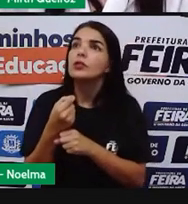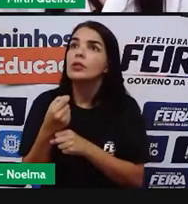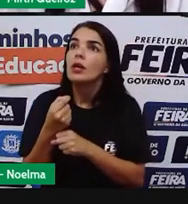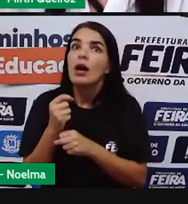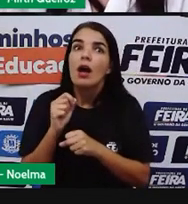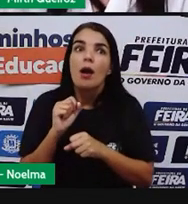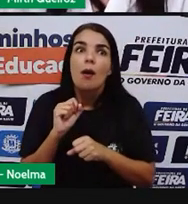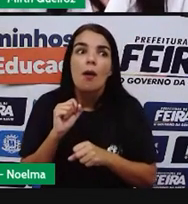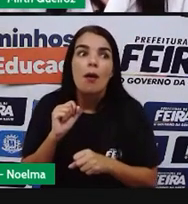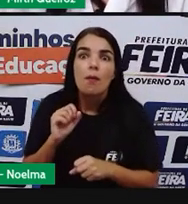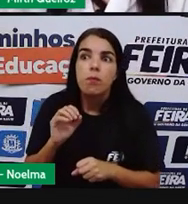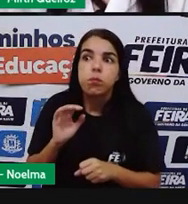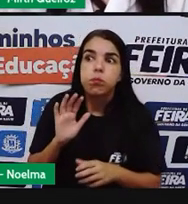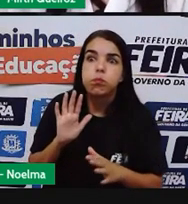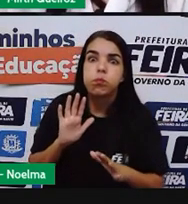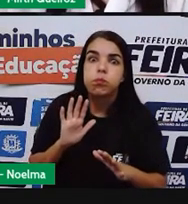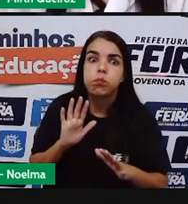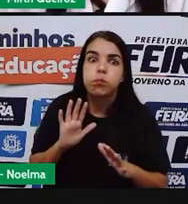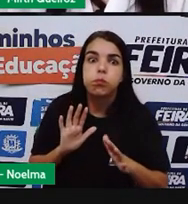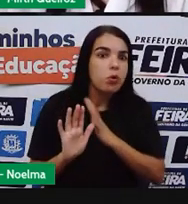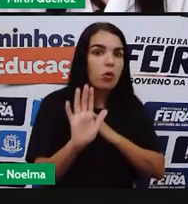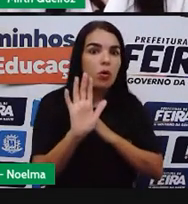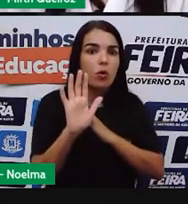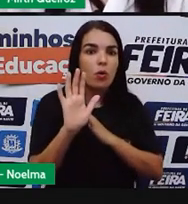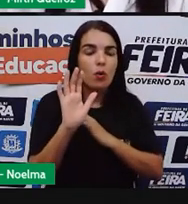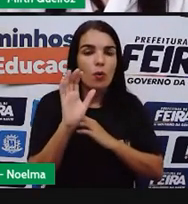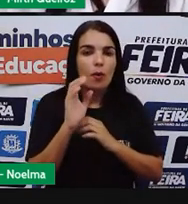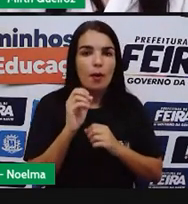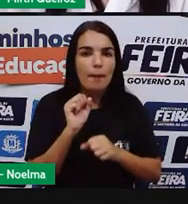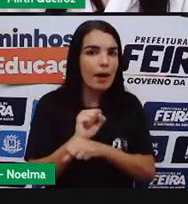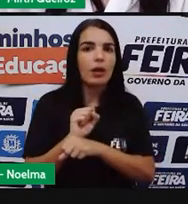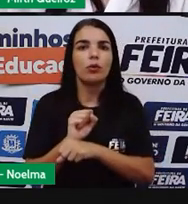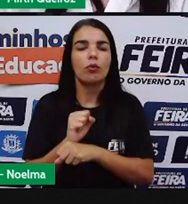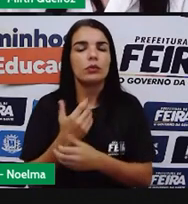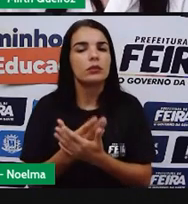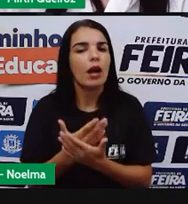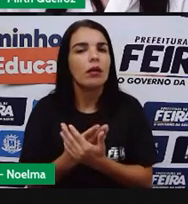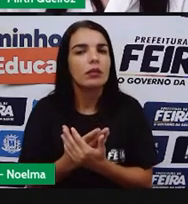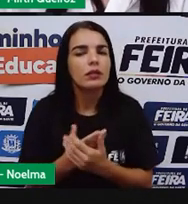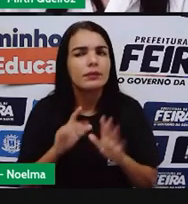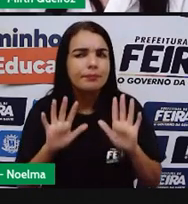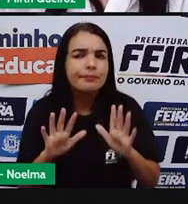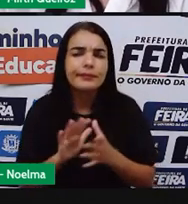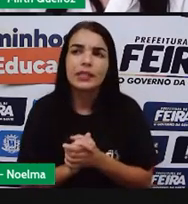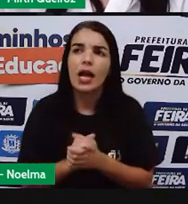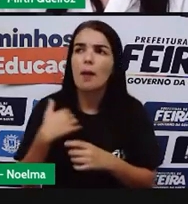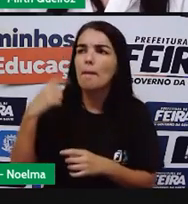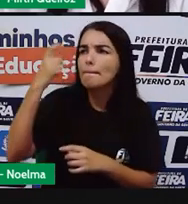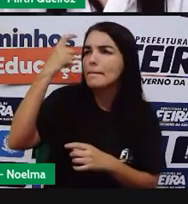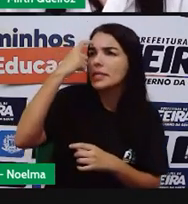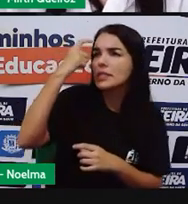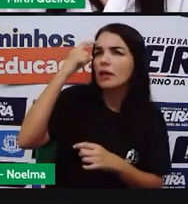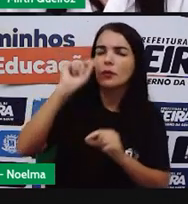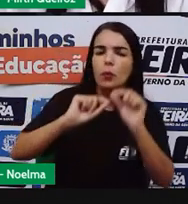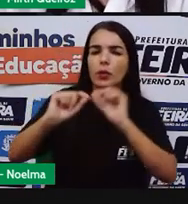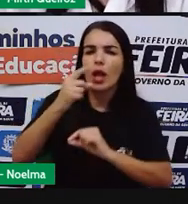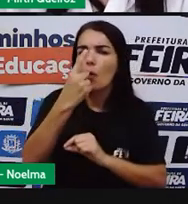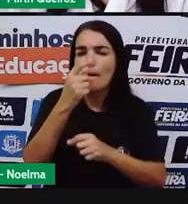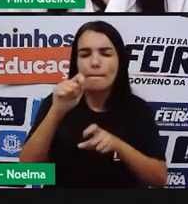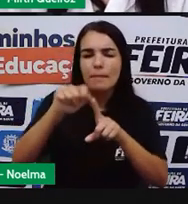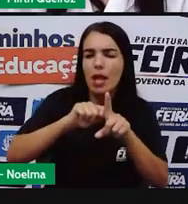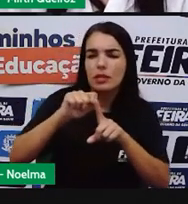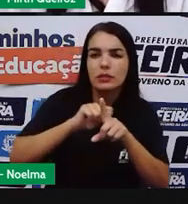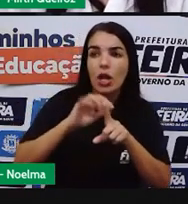parou as aulas. E eu sei que no início, quando a gente teve aquela parada que foi mais ou menos de um mês,